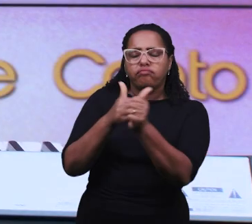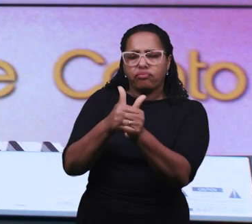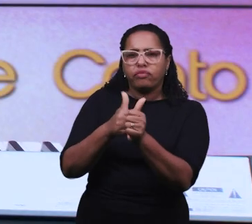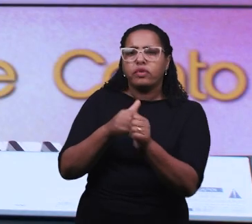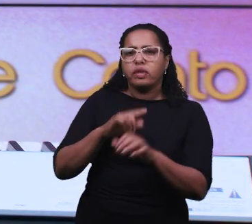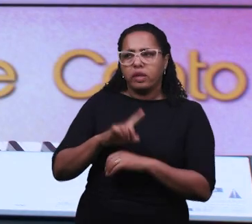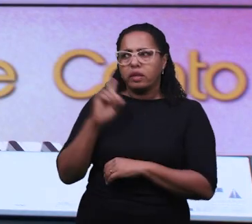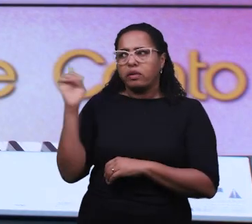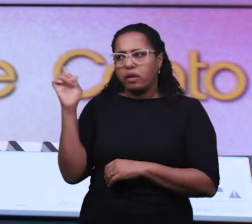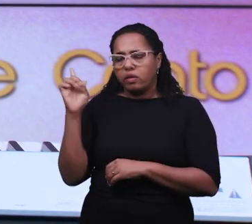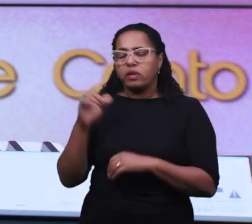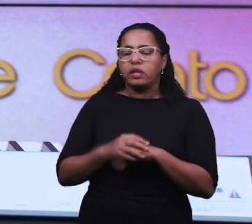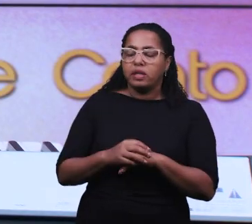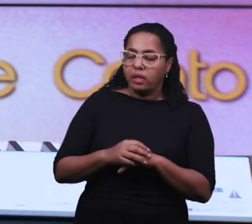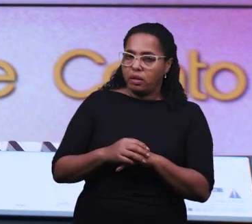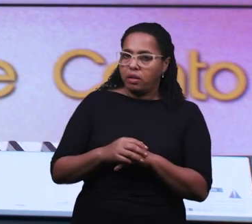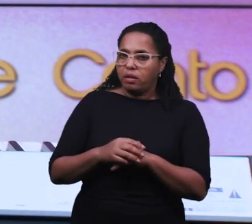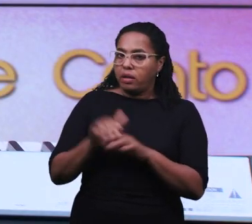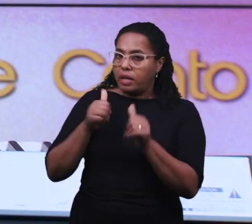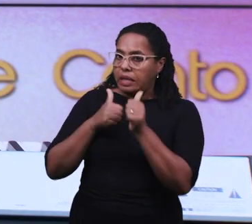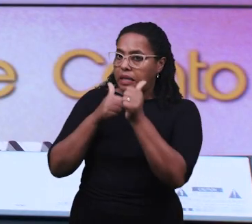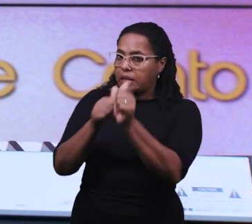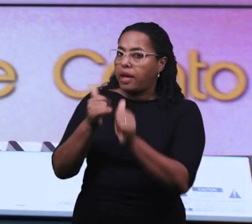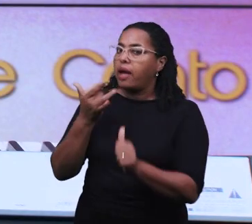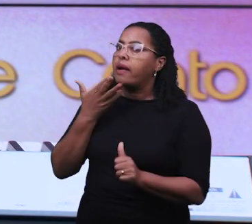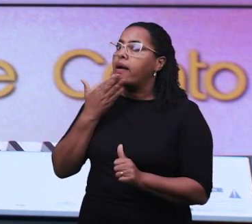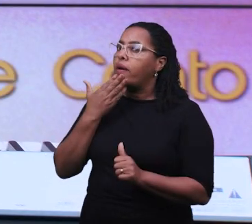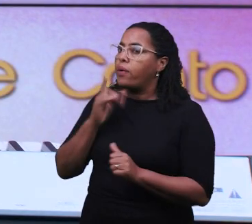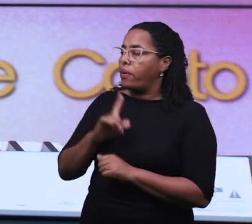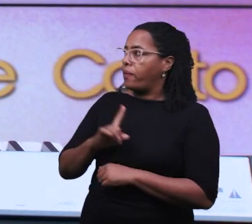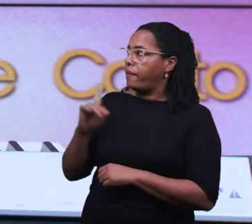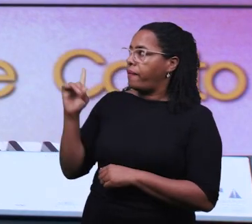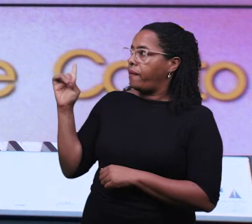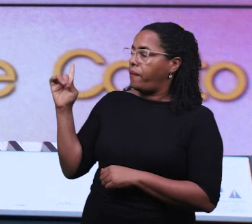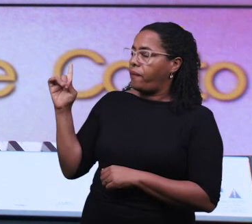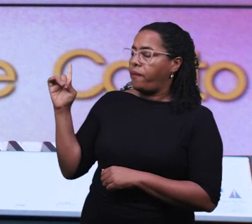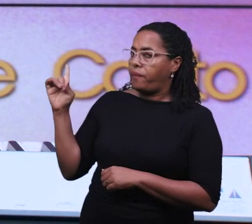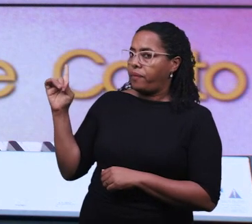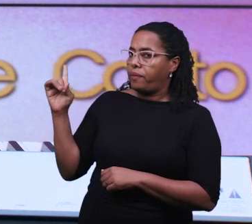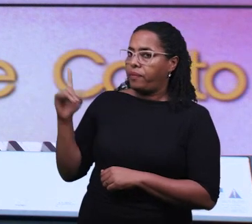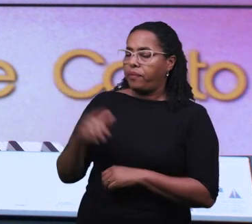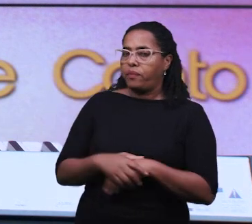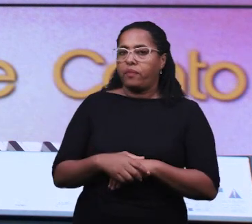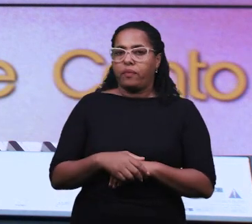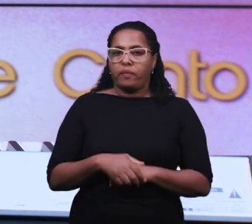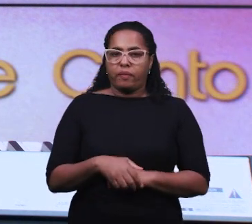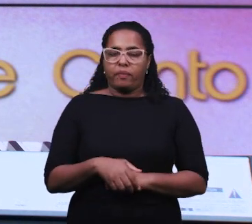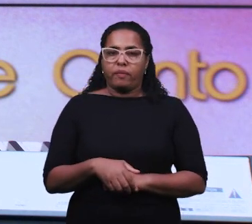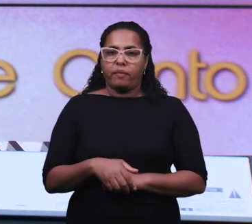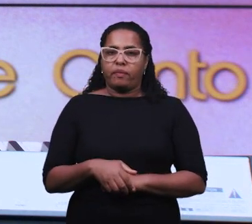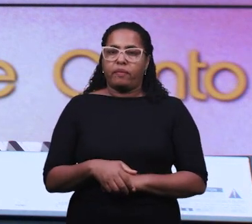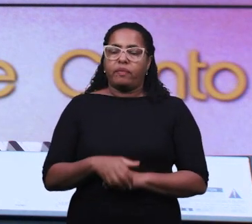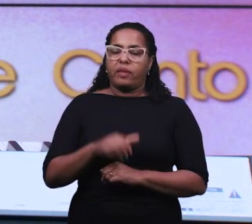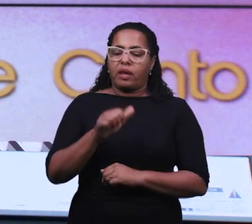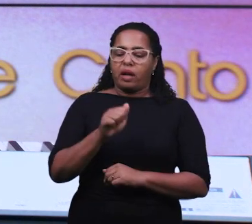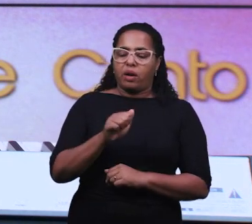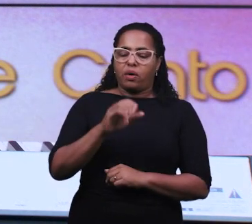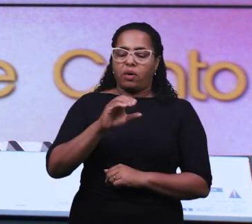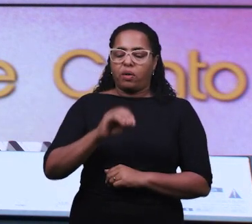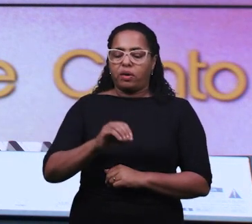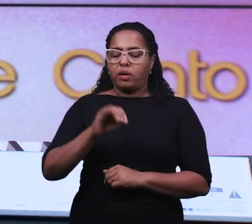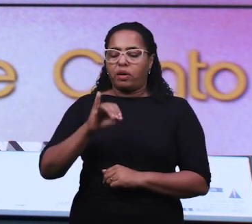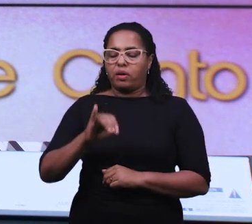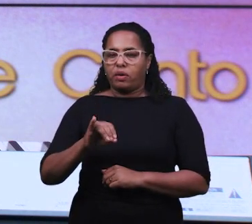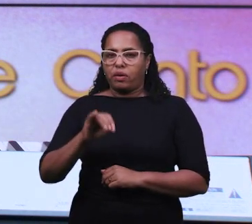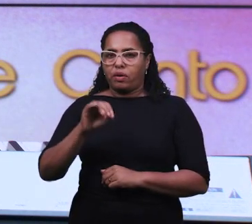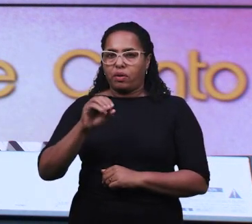com esse pulso. A, O, I, O, E, A, O, I, O, E,